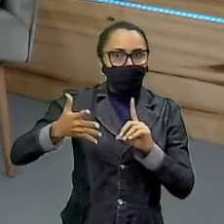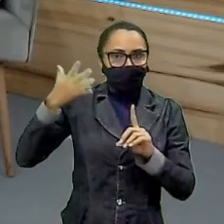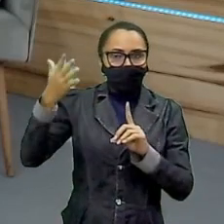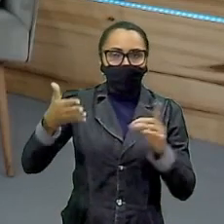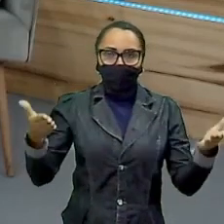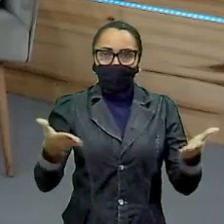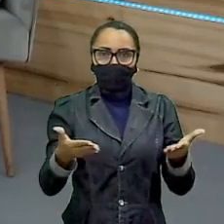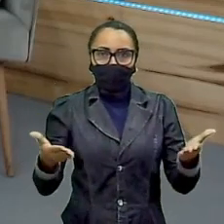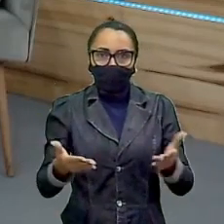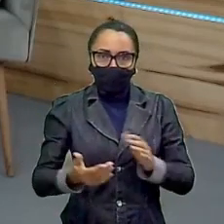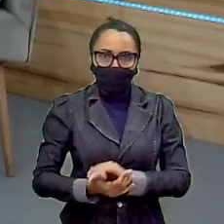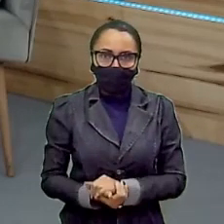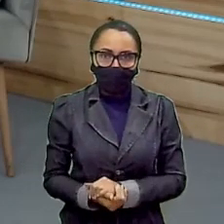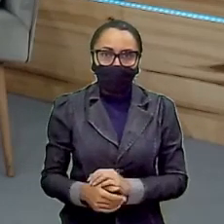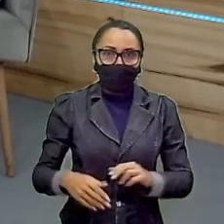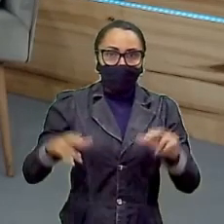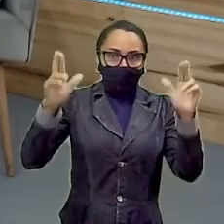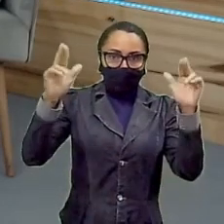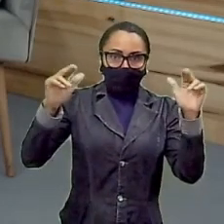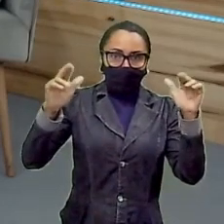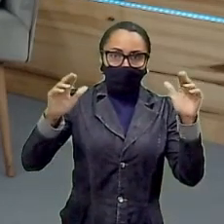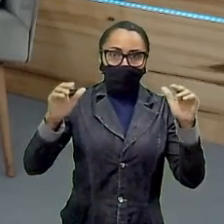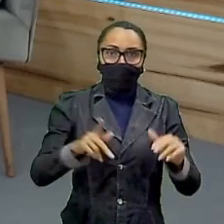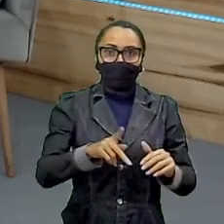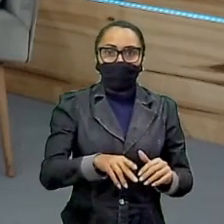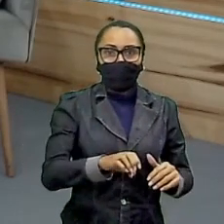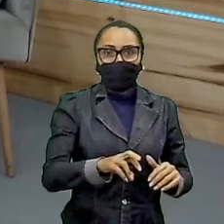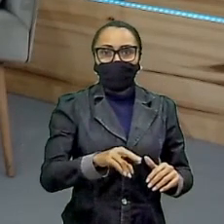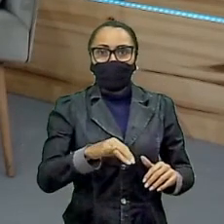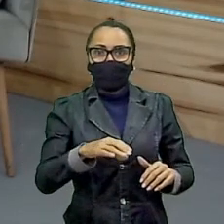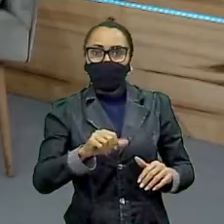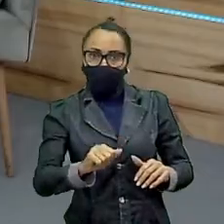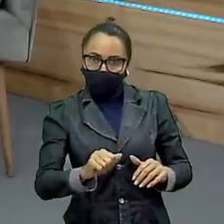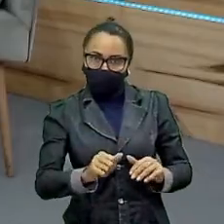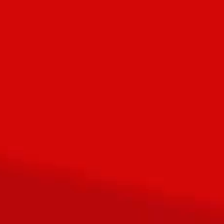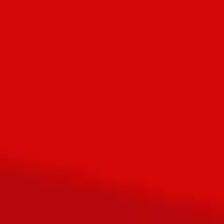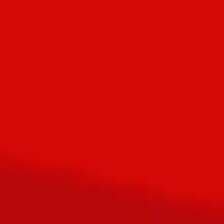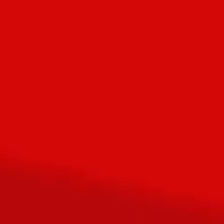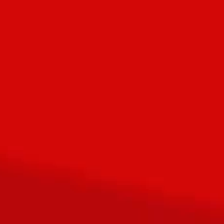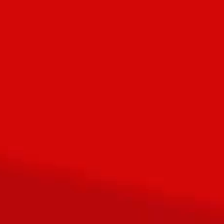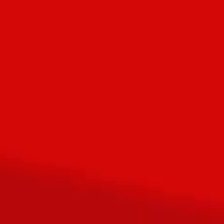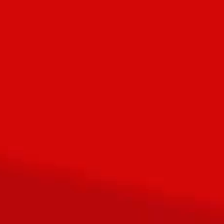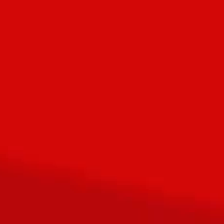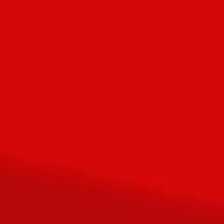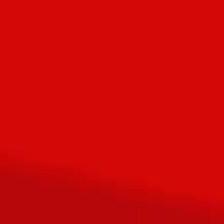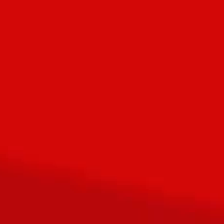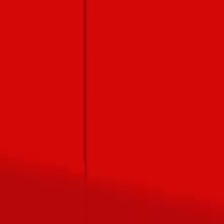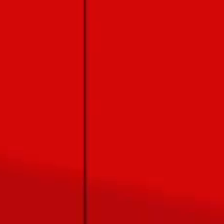de hoje. E é sobre o tema perícia.